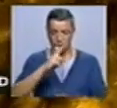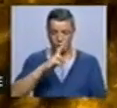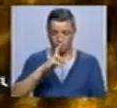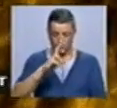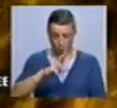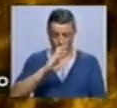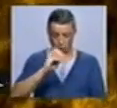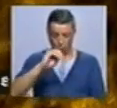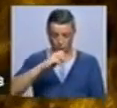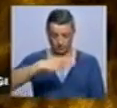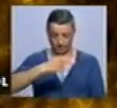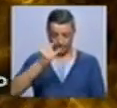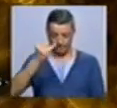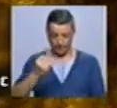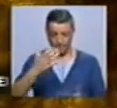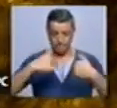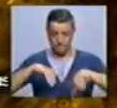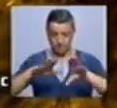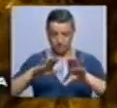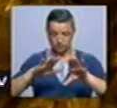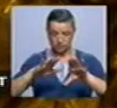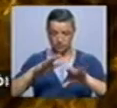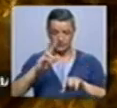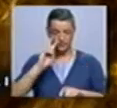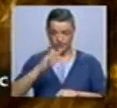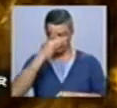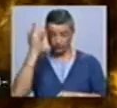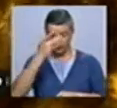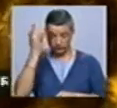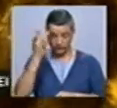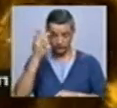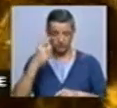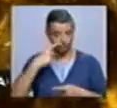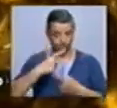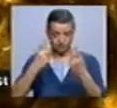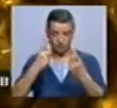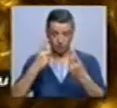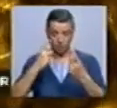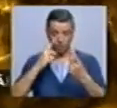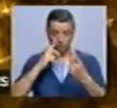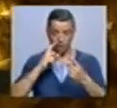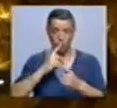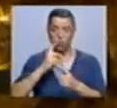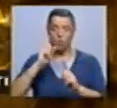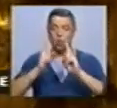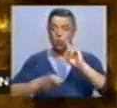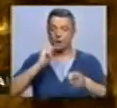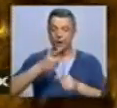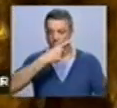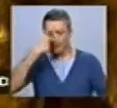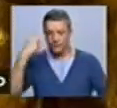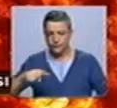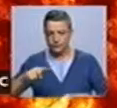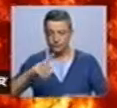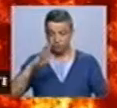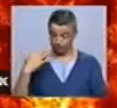demasiado fácil nós detectarmos estas ondas, não é? Era demasiado fácil anunciarmos esta descoberta. O que é que tornou difícil, de facto, estes